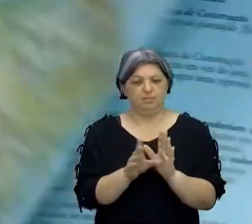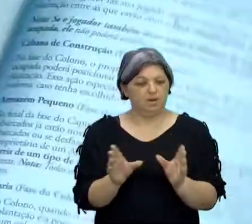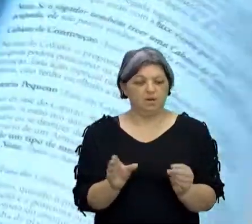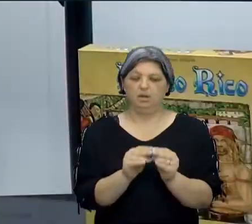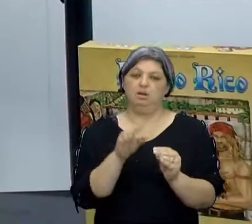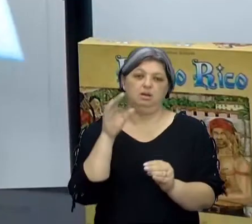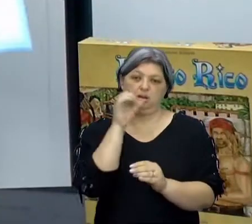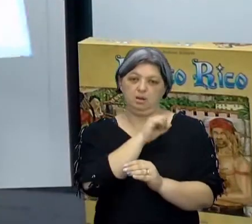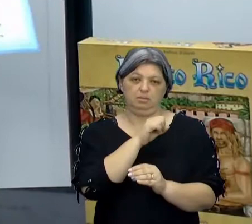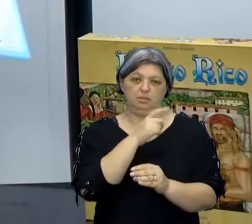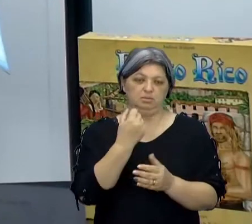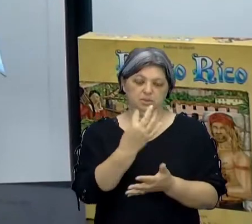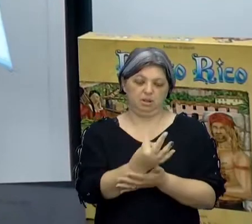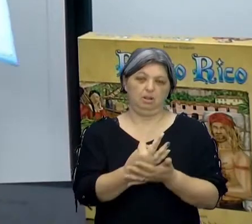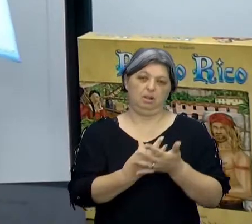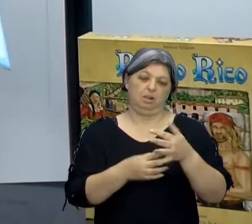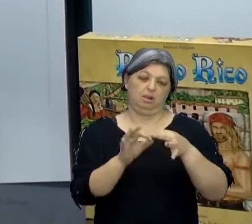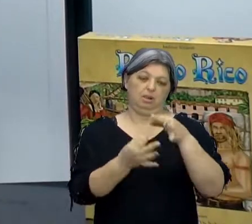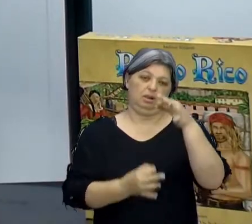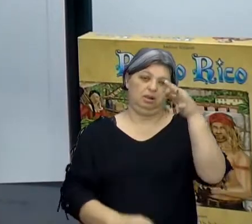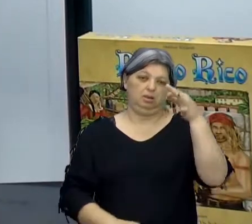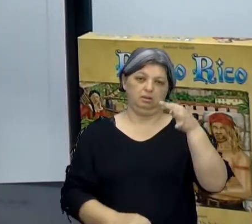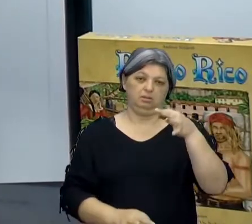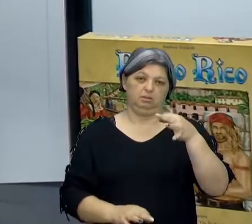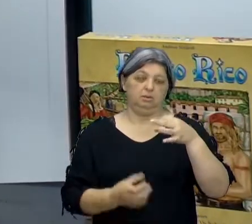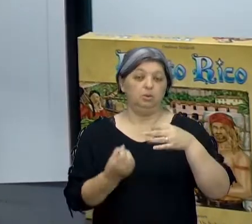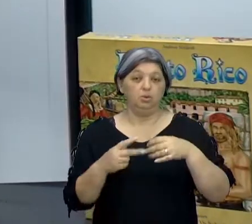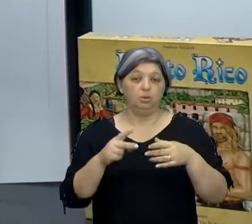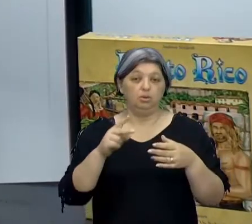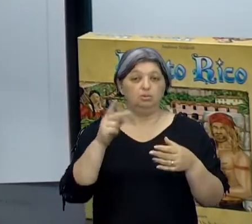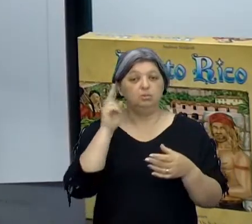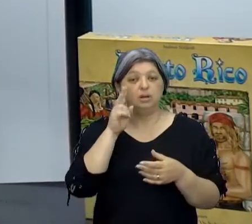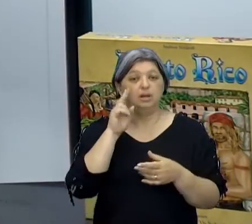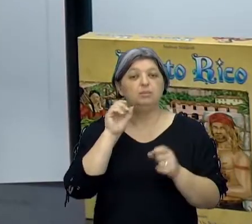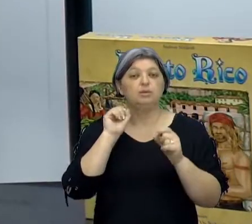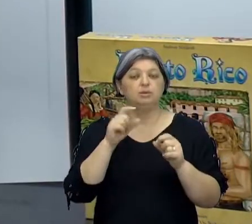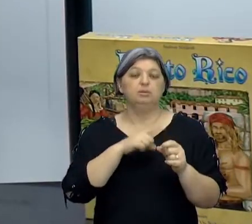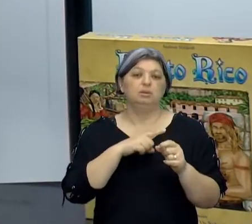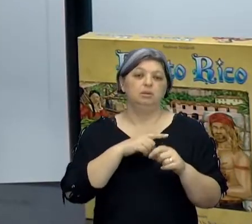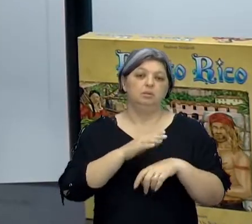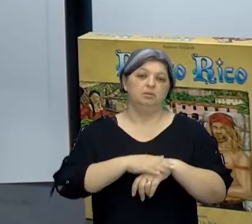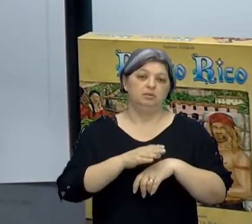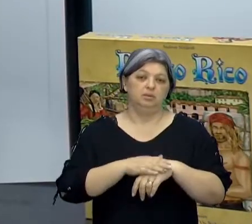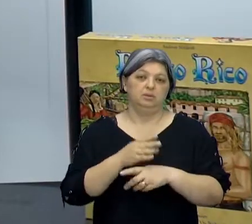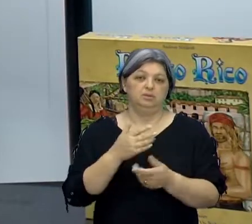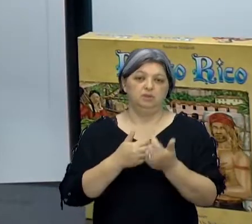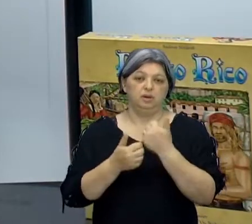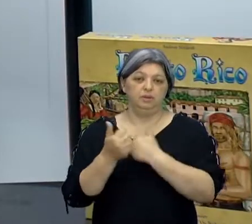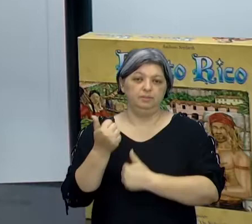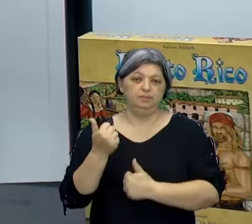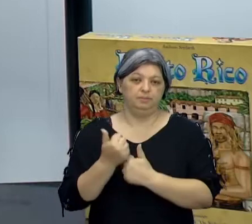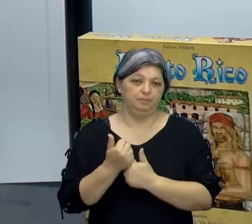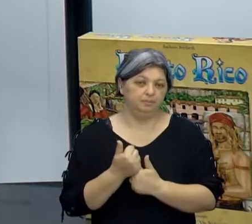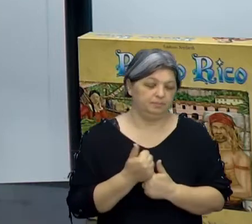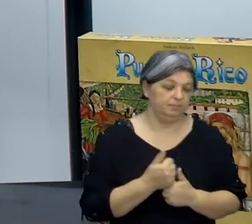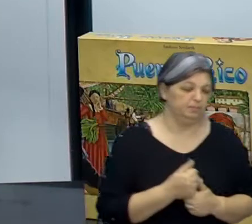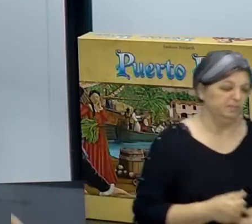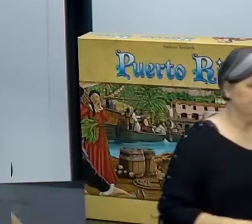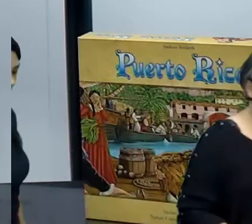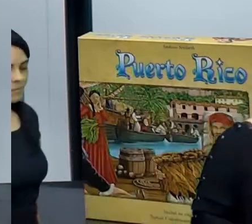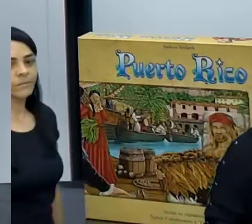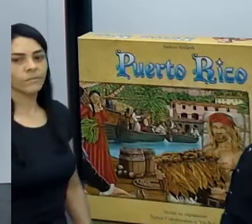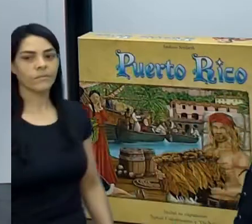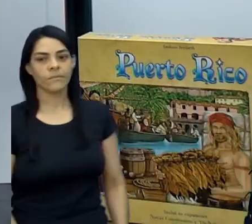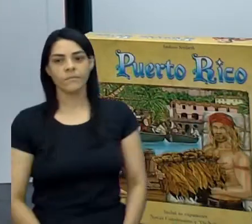lendo um texto grande. Ou necessariamente você lembra a função do capitão, mas você esqueceu a função do